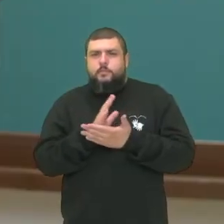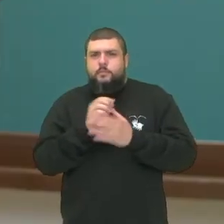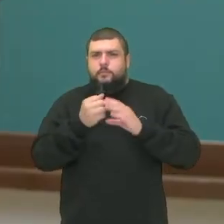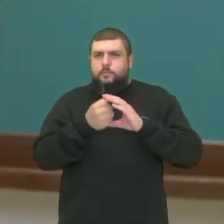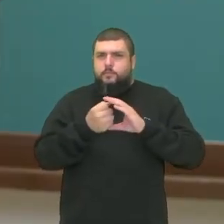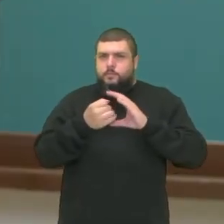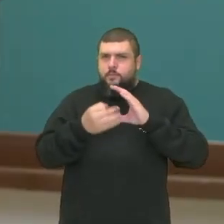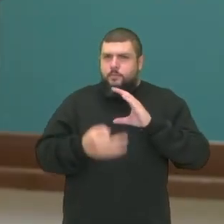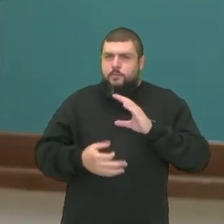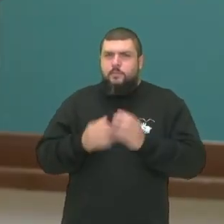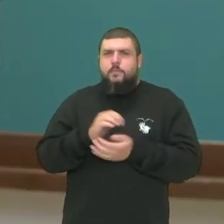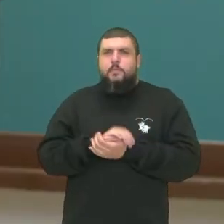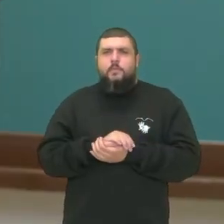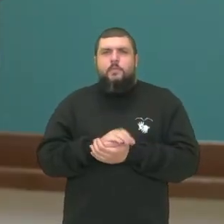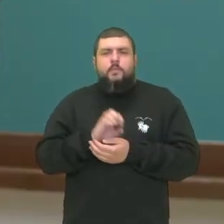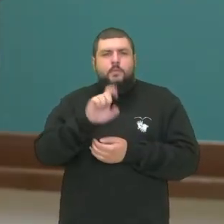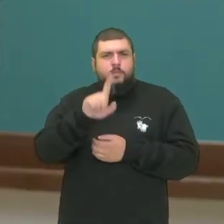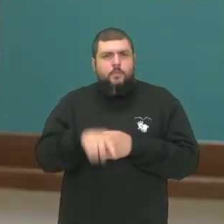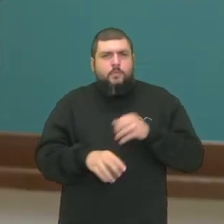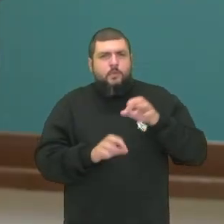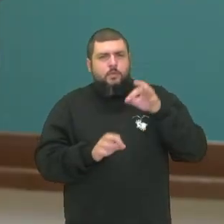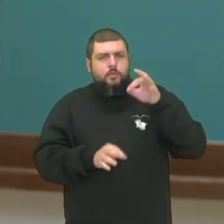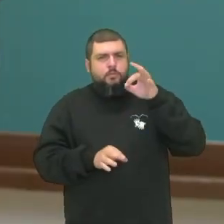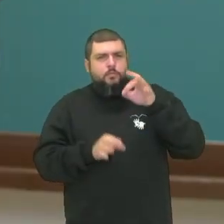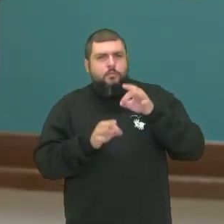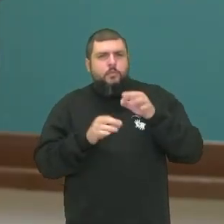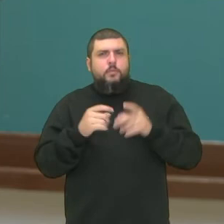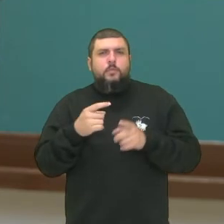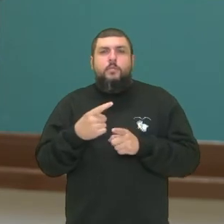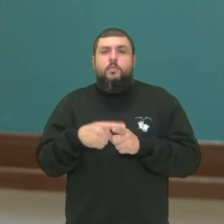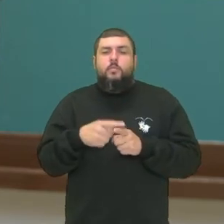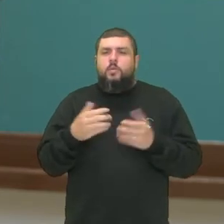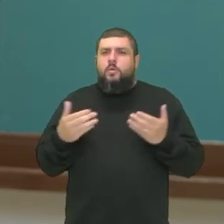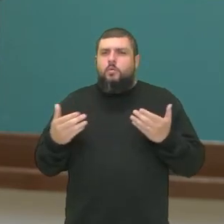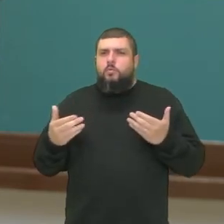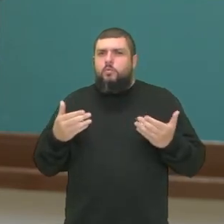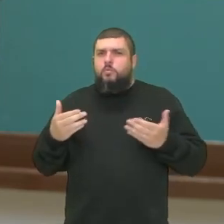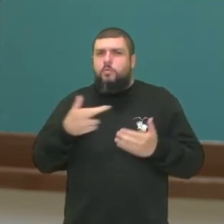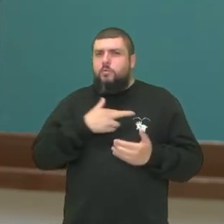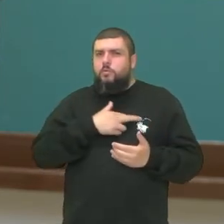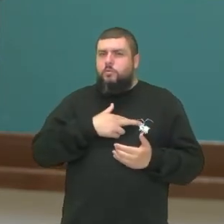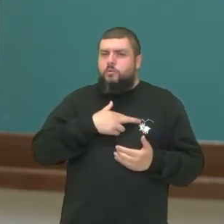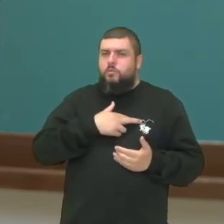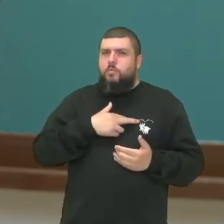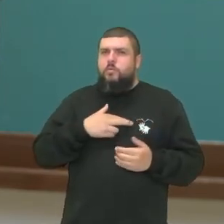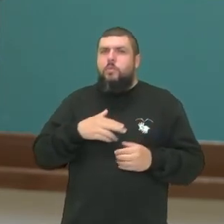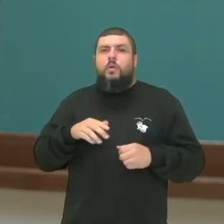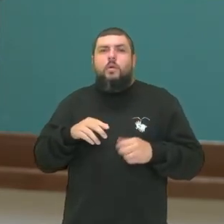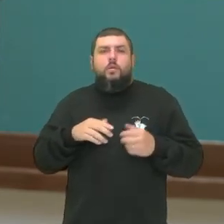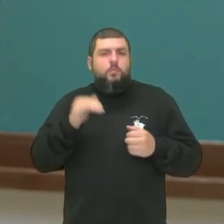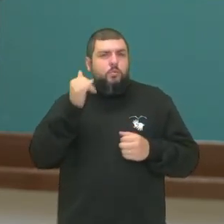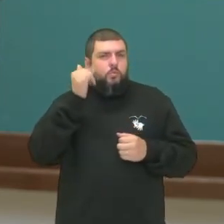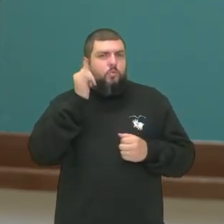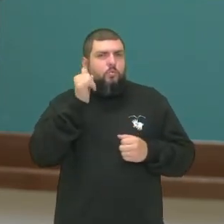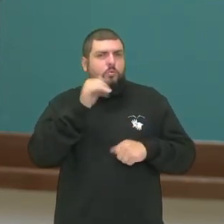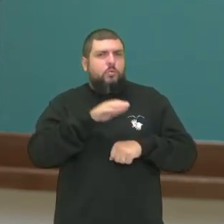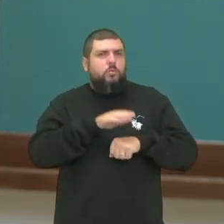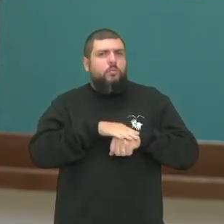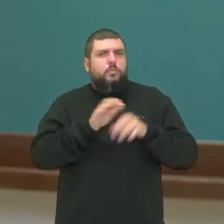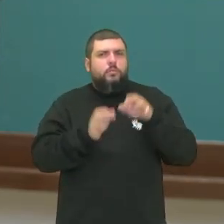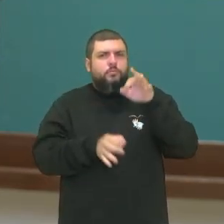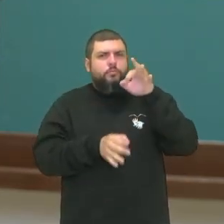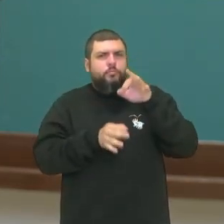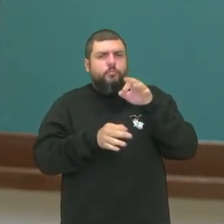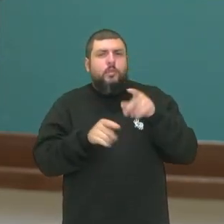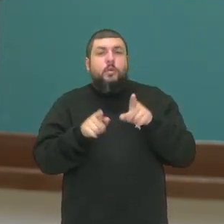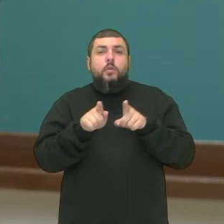Então, que é uma narrativa curta, porque comparado ao romance, ela é mais curta. E ela também, comparada à